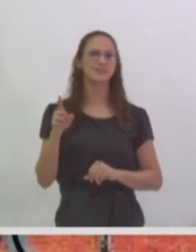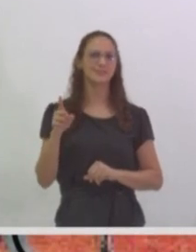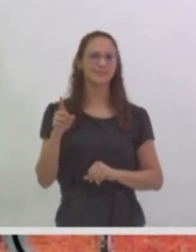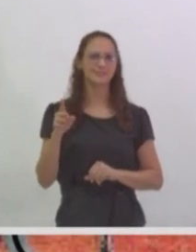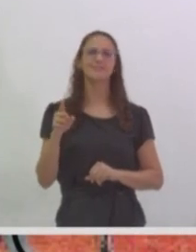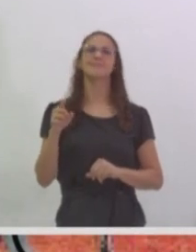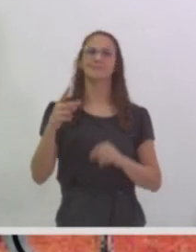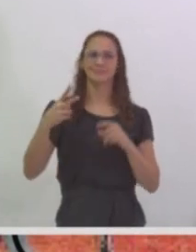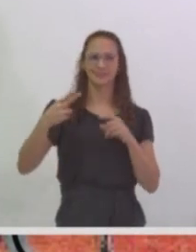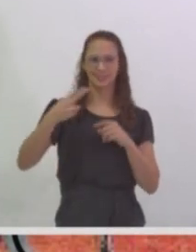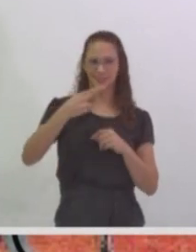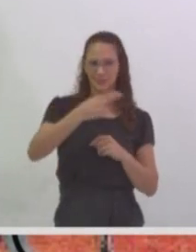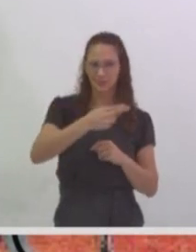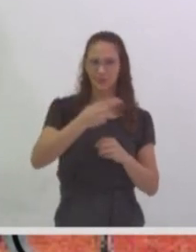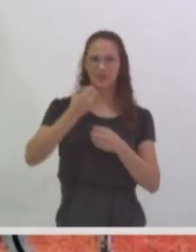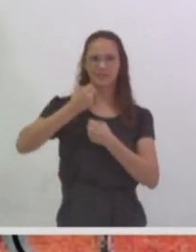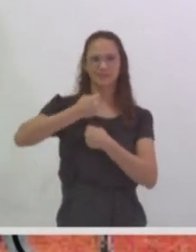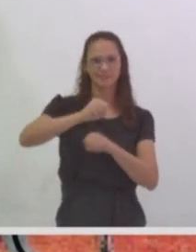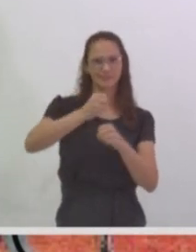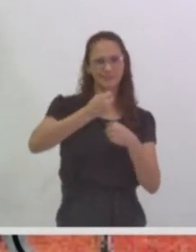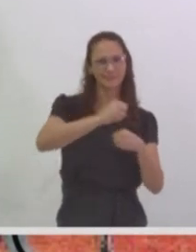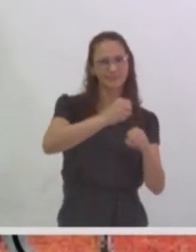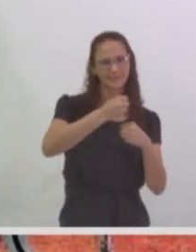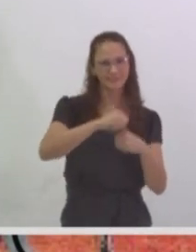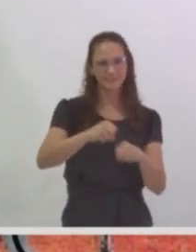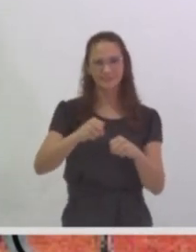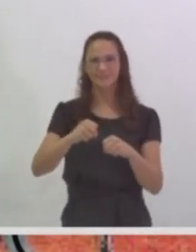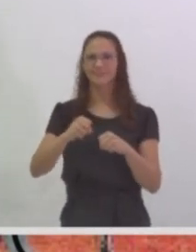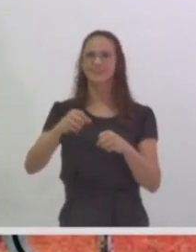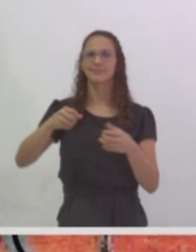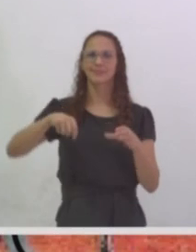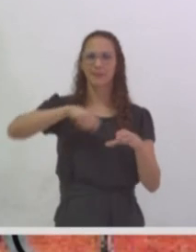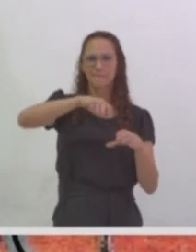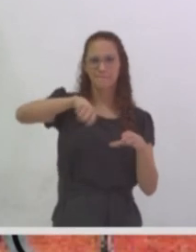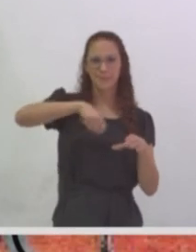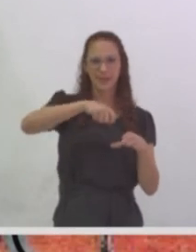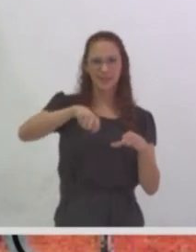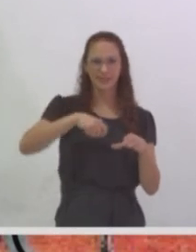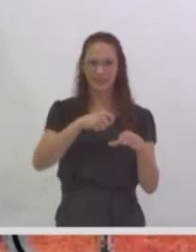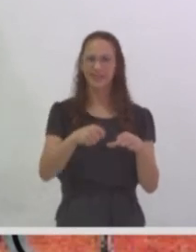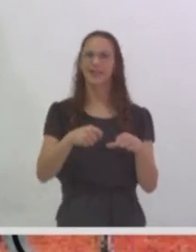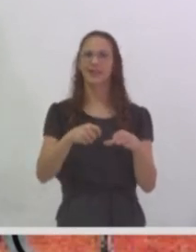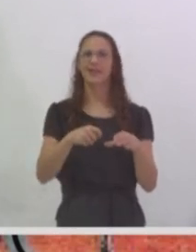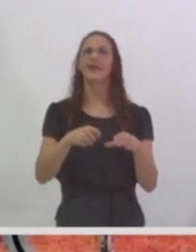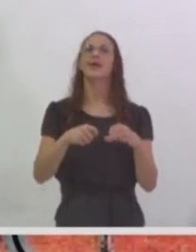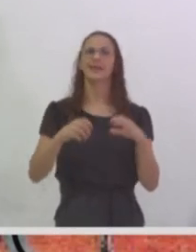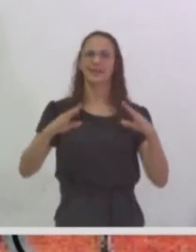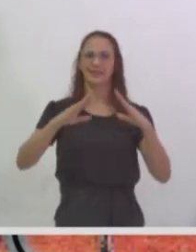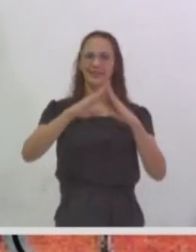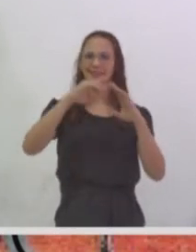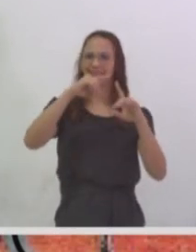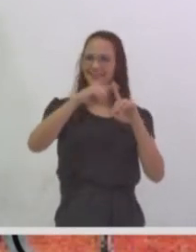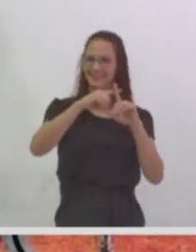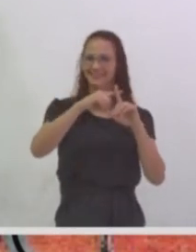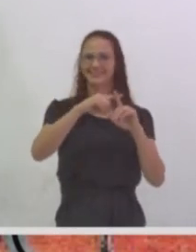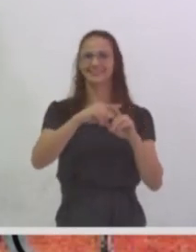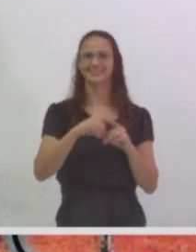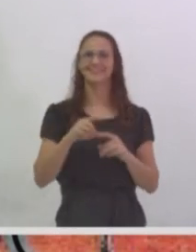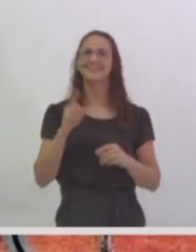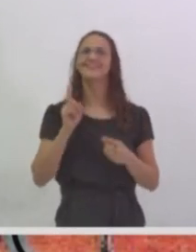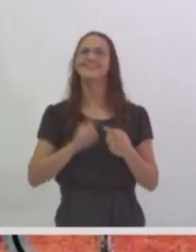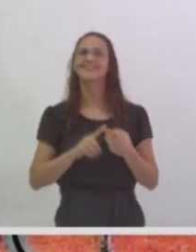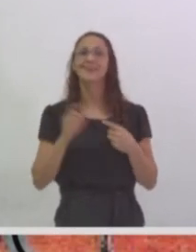tesoura, vassoura, panela e capela. Vamos contar quantas palavrinhas